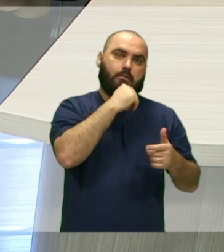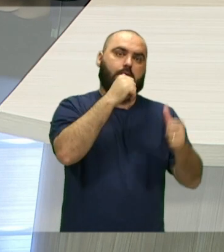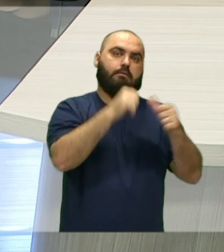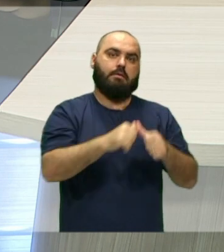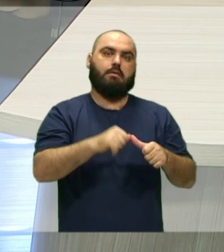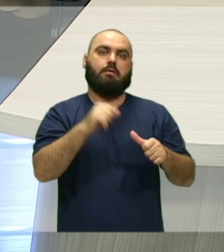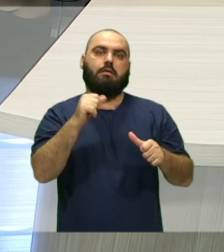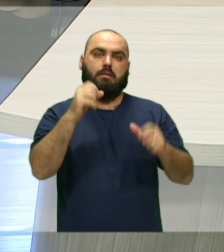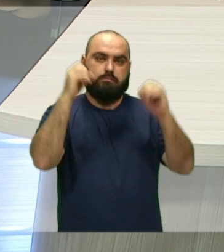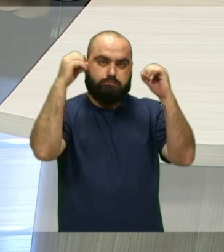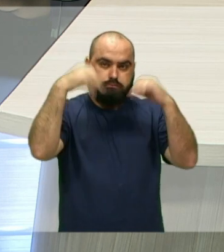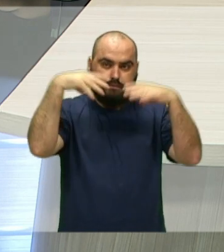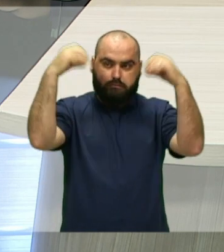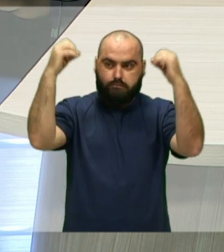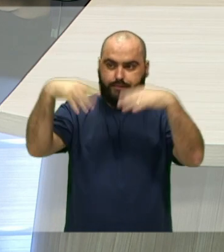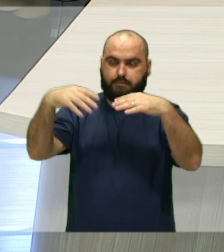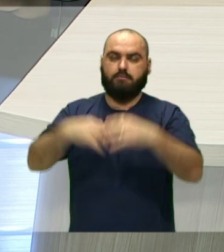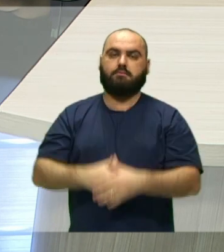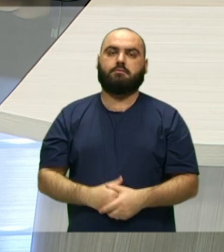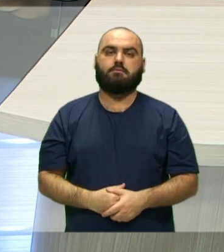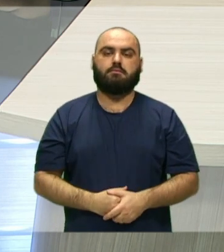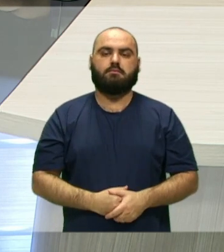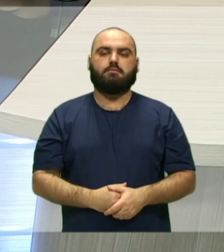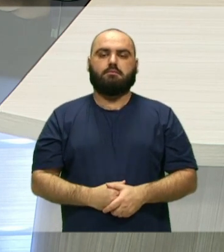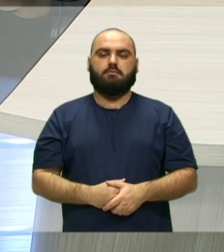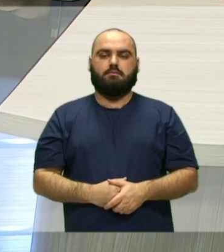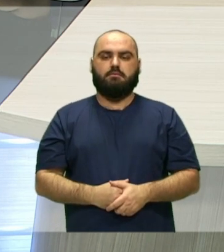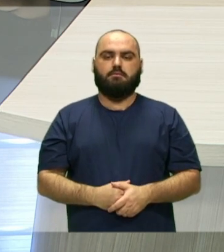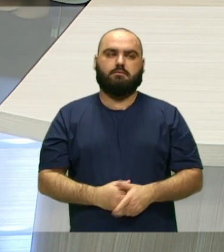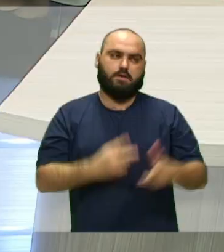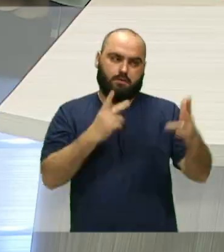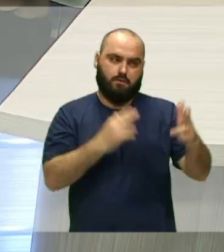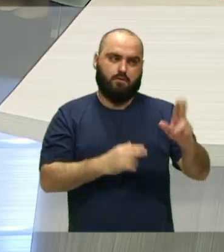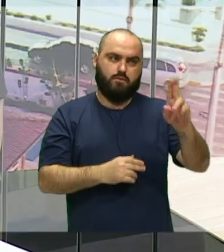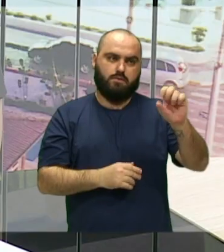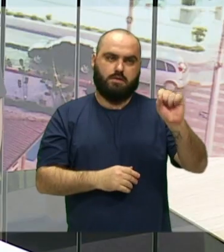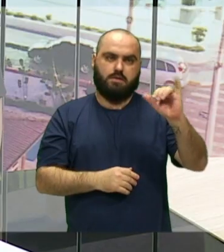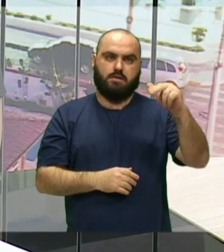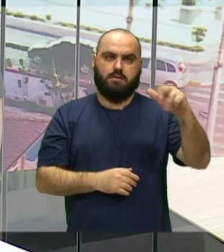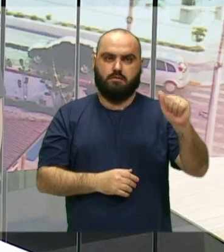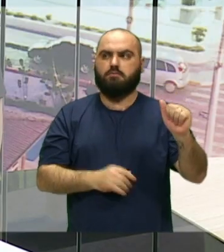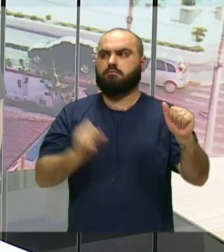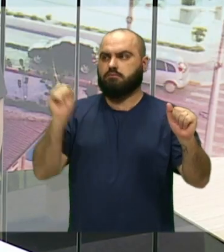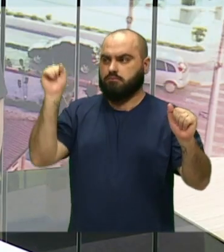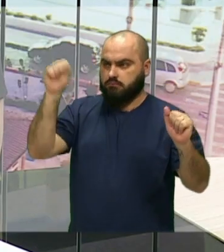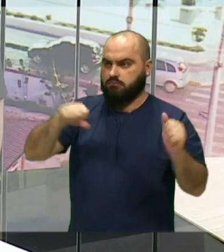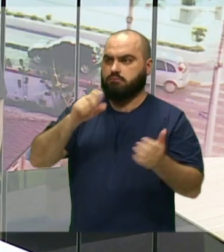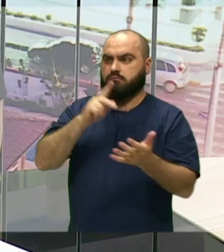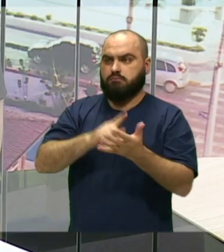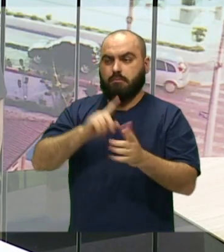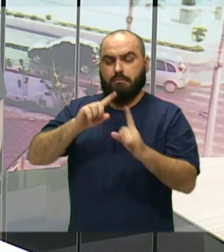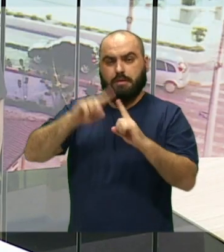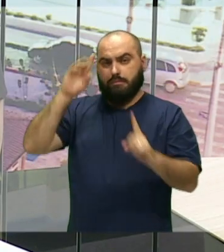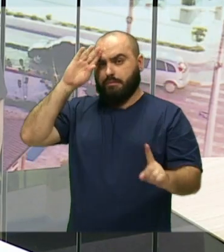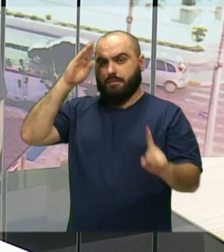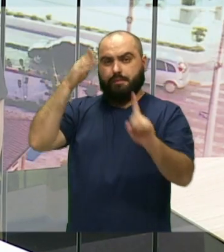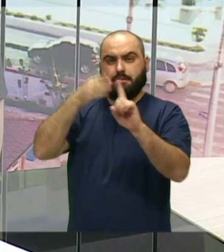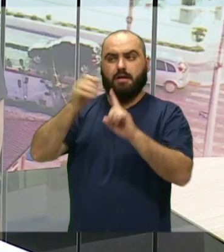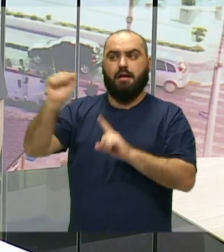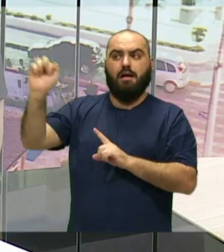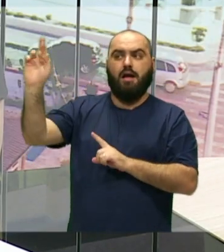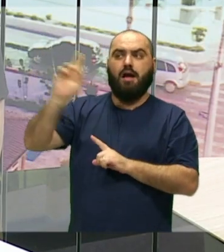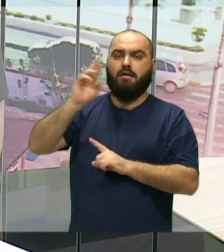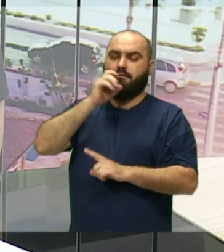medidas que são somadas né e grandes medidas como a usina também Lu é luzes acesas mas eu acho que principalmente o ar condicionado